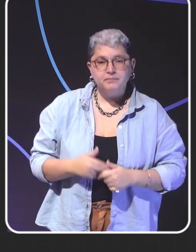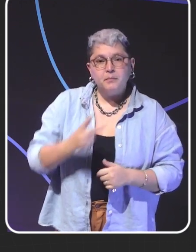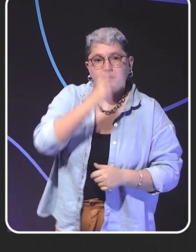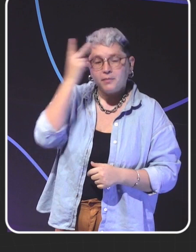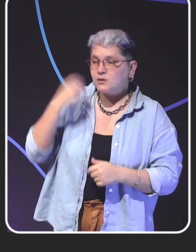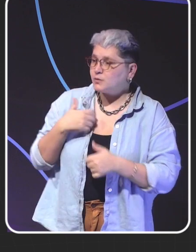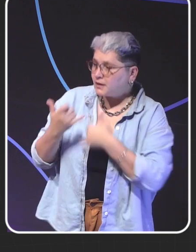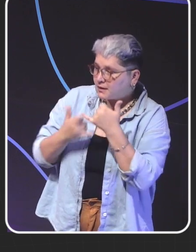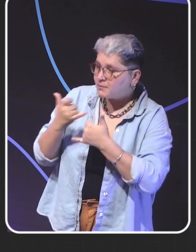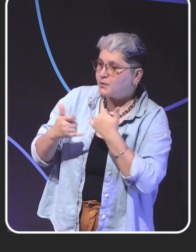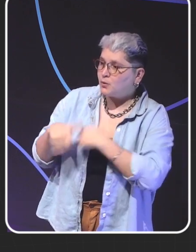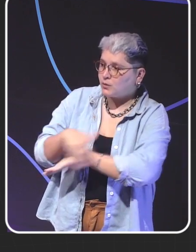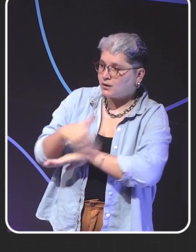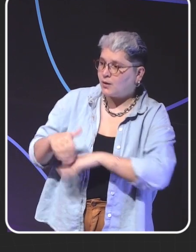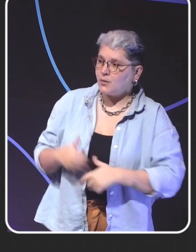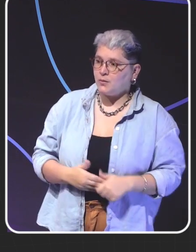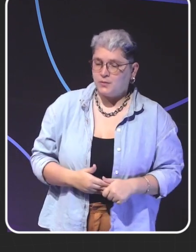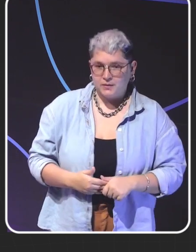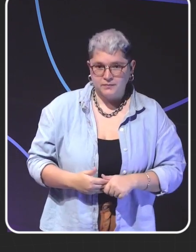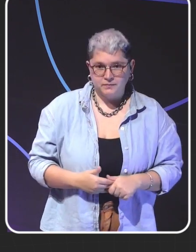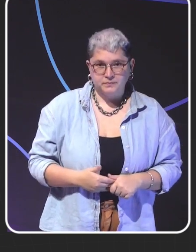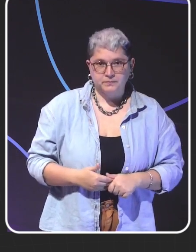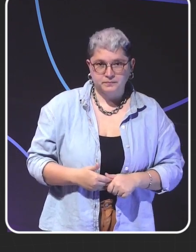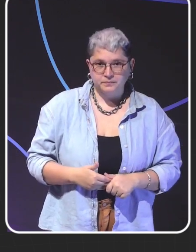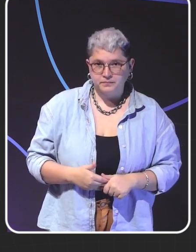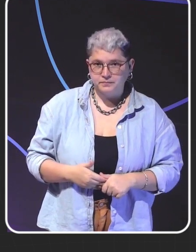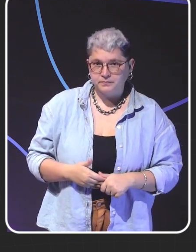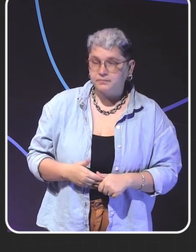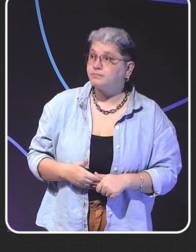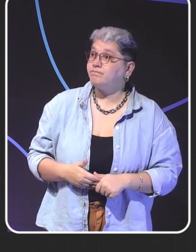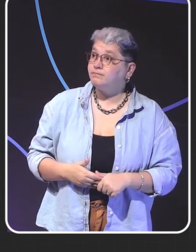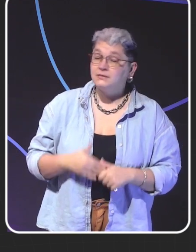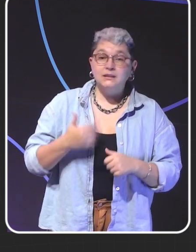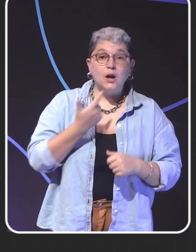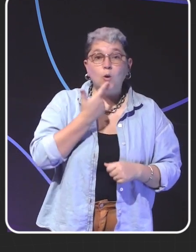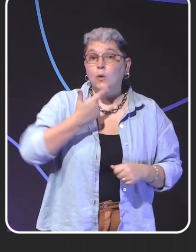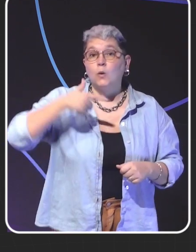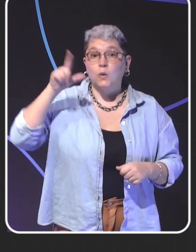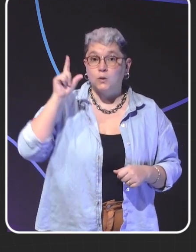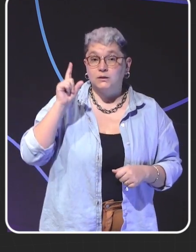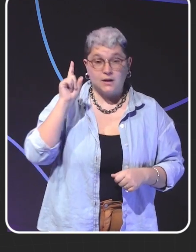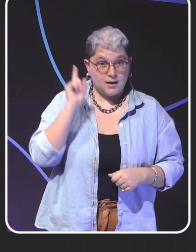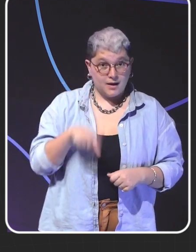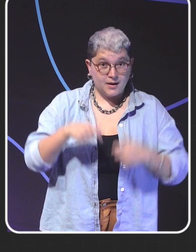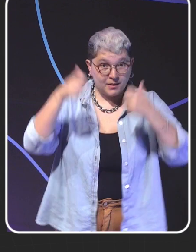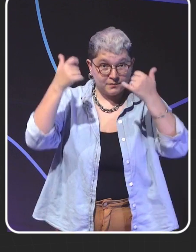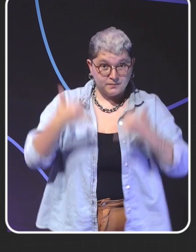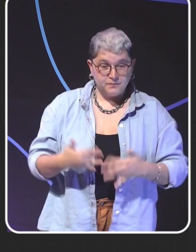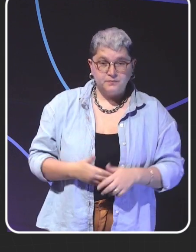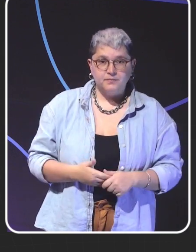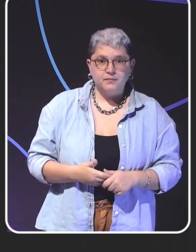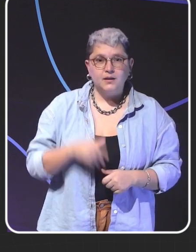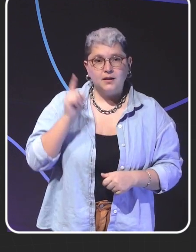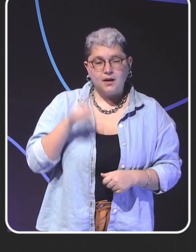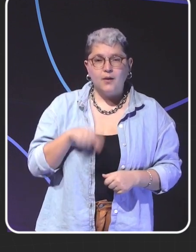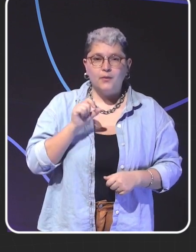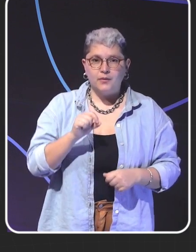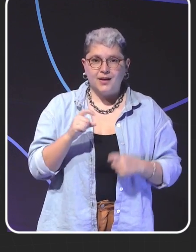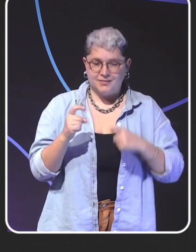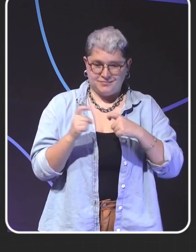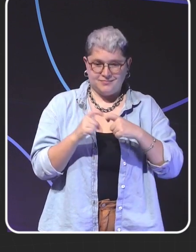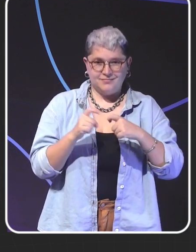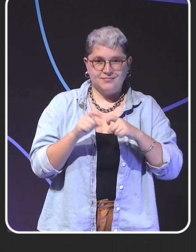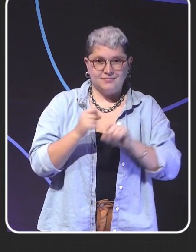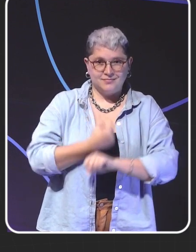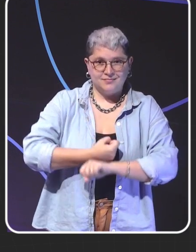desde sempre na rua mesmo, que a gente vai se perdendo, né? E aí uma outra camada também que eu trago é a telemedicina. A